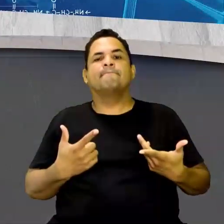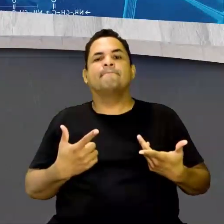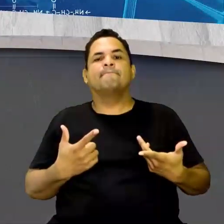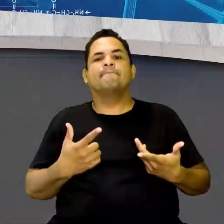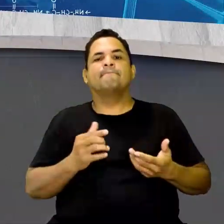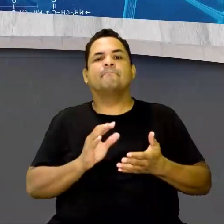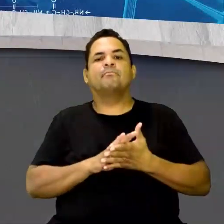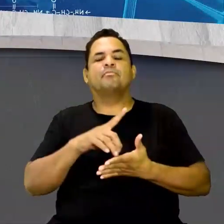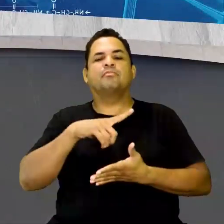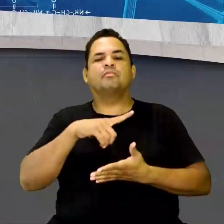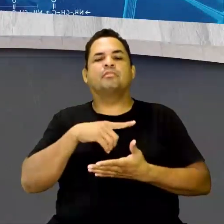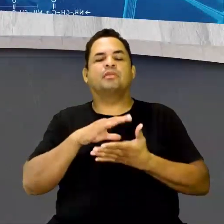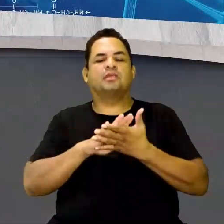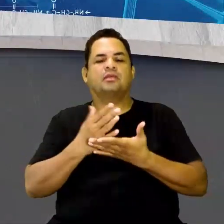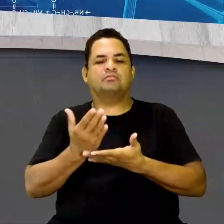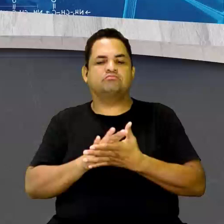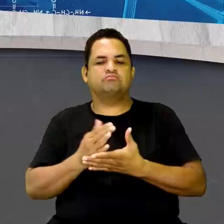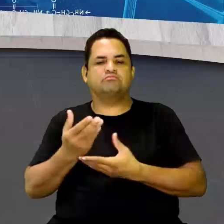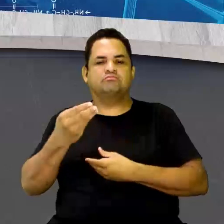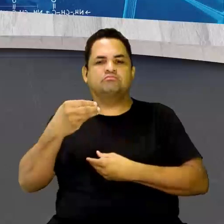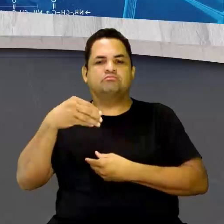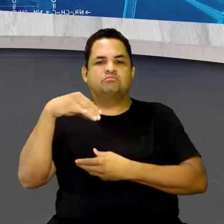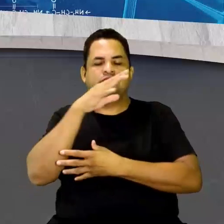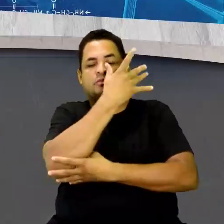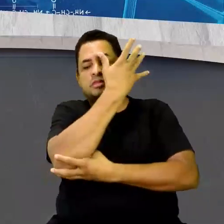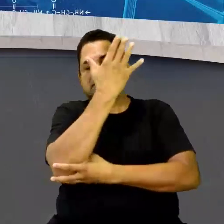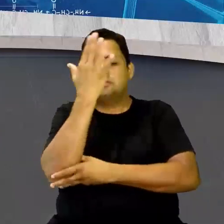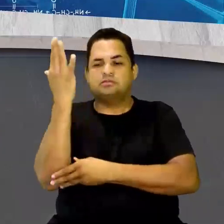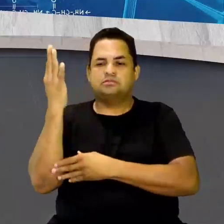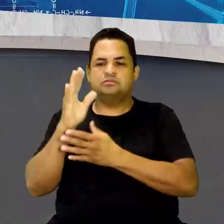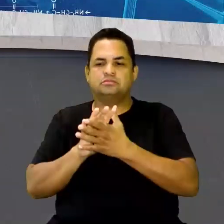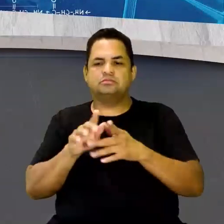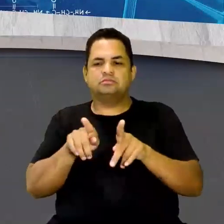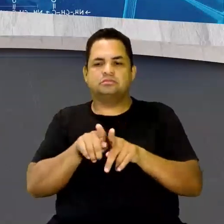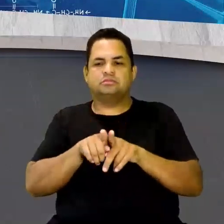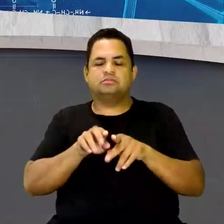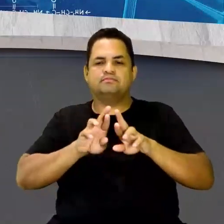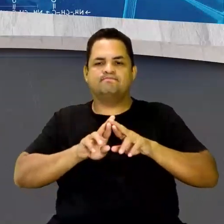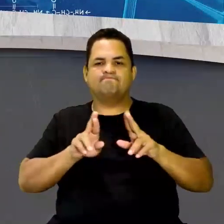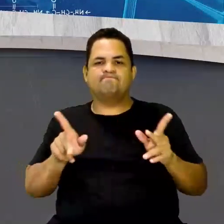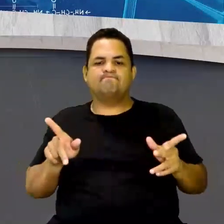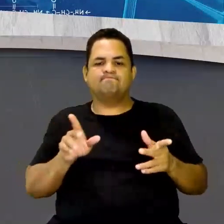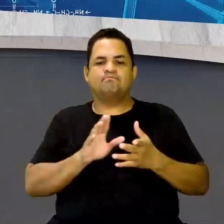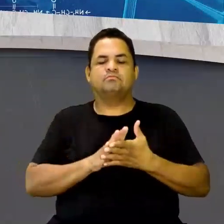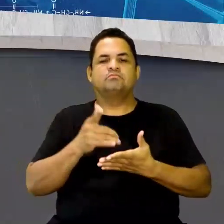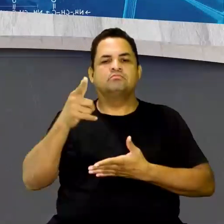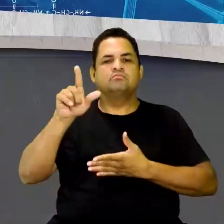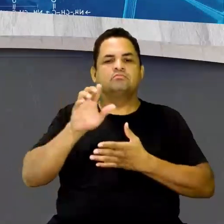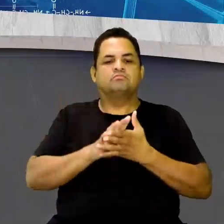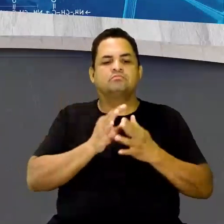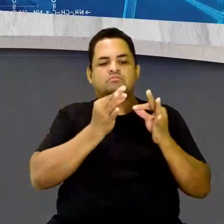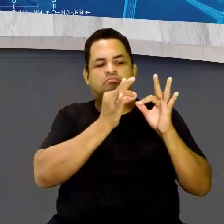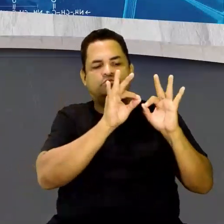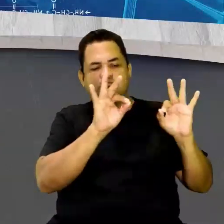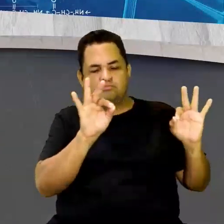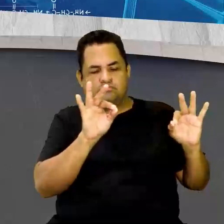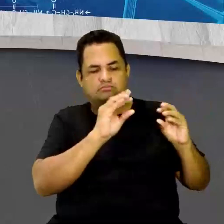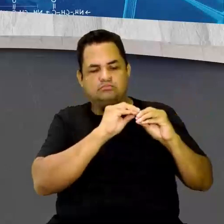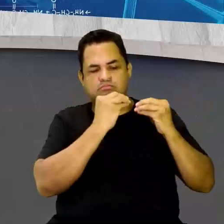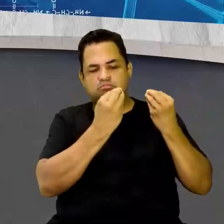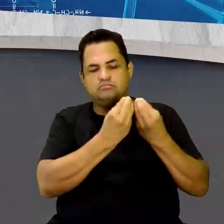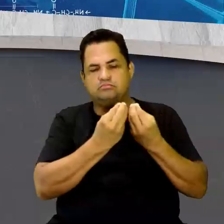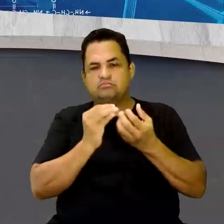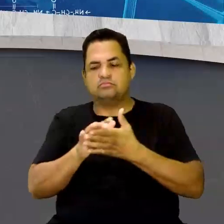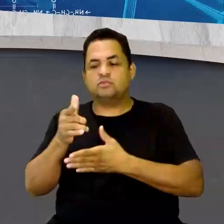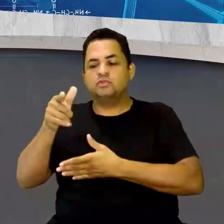que existem na natureza, né? E aí conseguimos diferenciar uma substância simples de uma